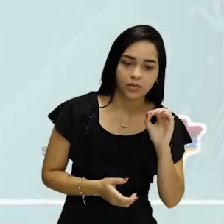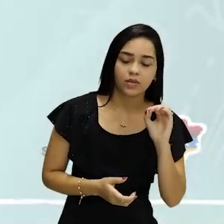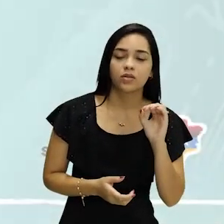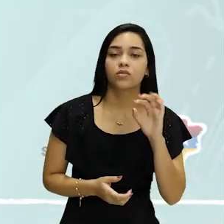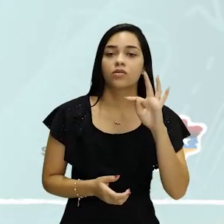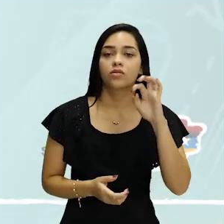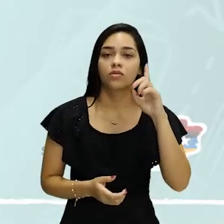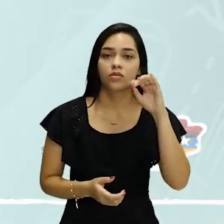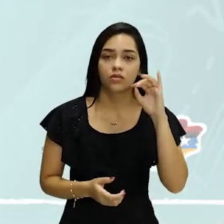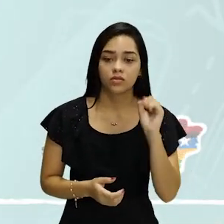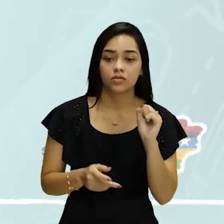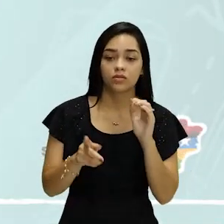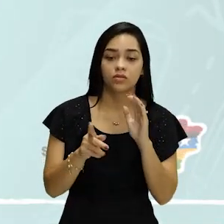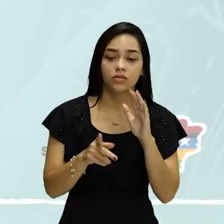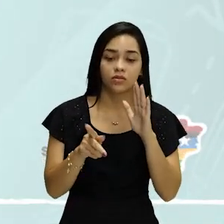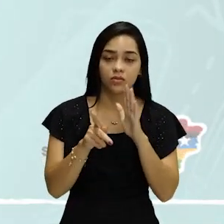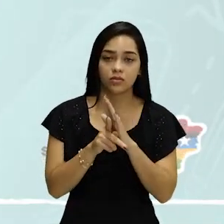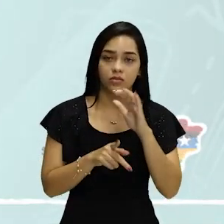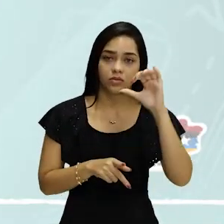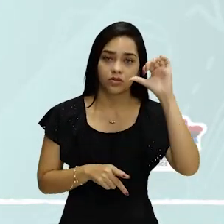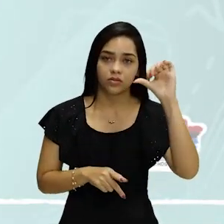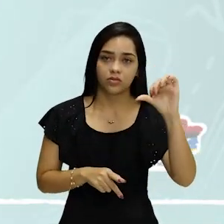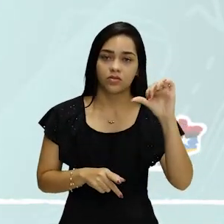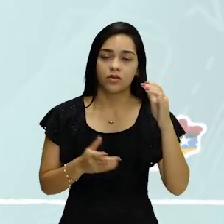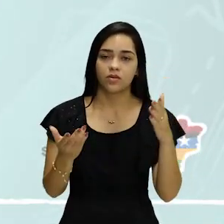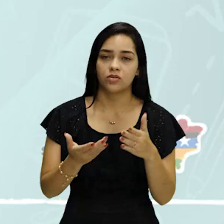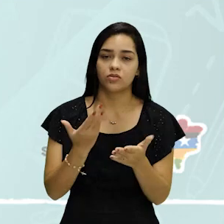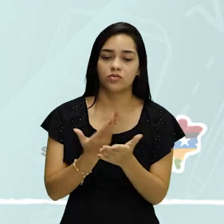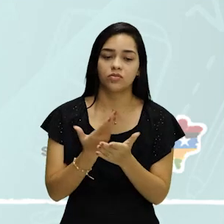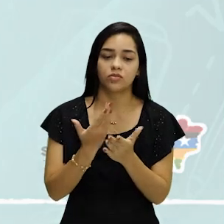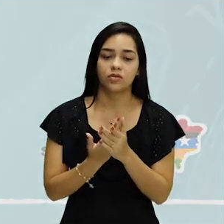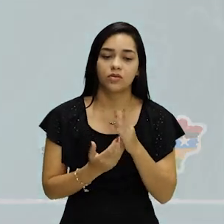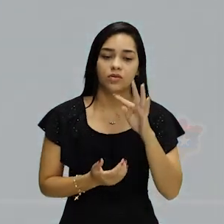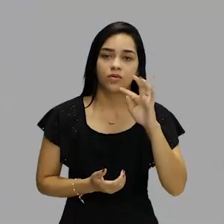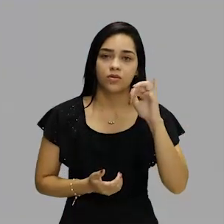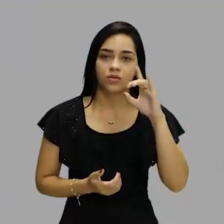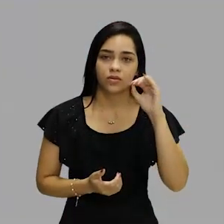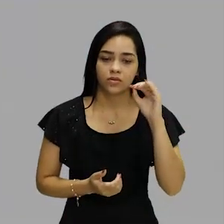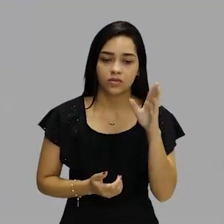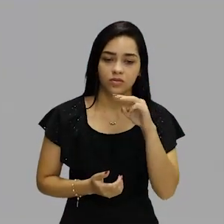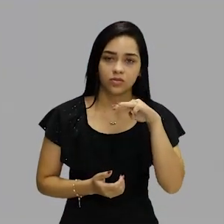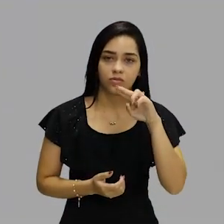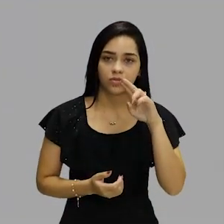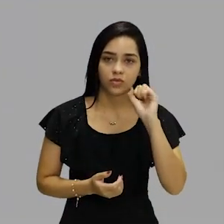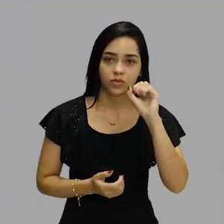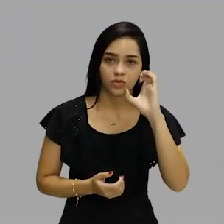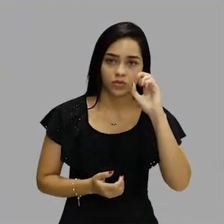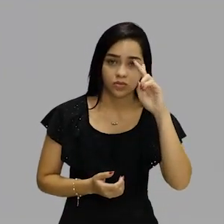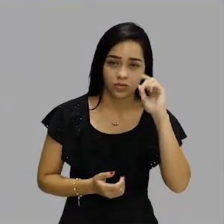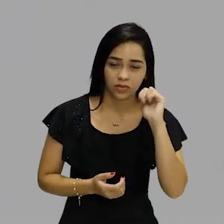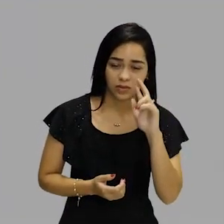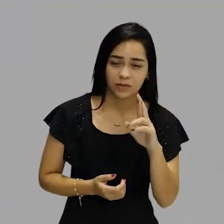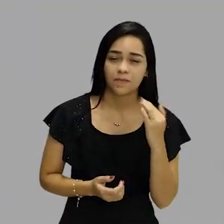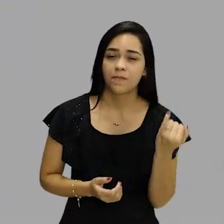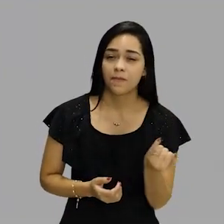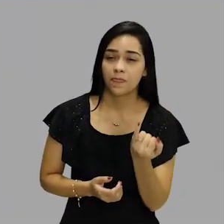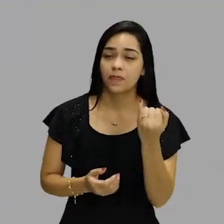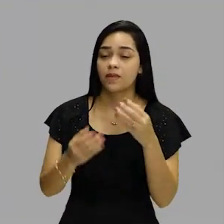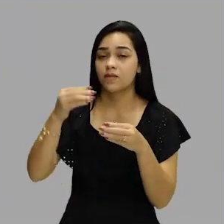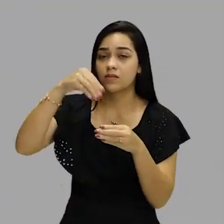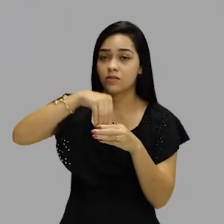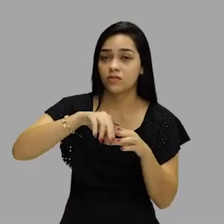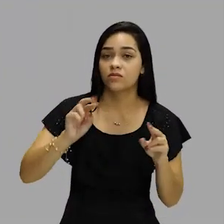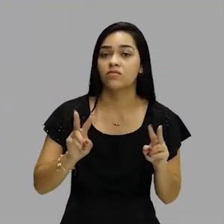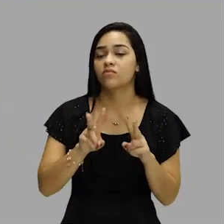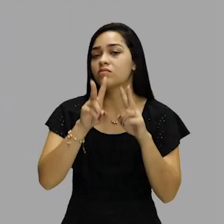parte 9, nós vamos estudar tecido muscular, ok? Então, esse tecido, pessoal, ele é muito importante. Dentro desse assunto